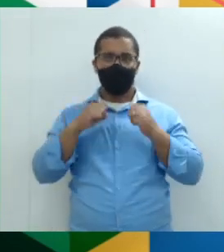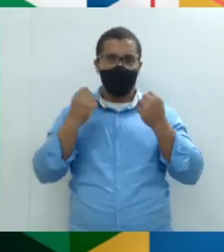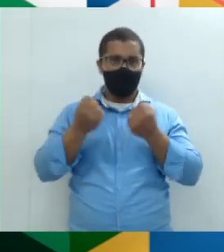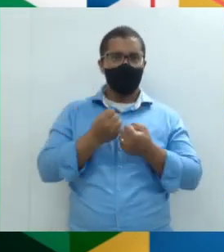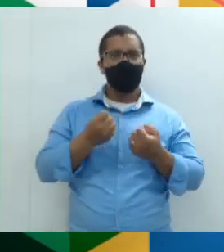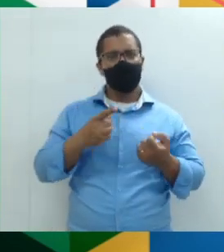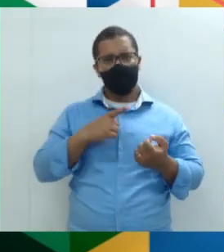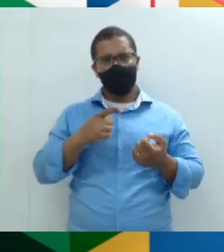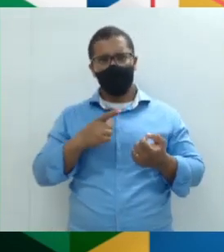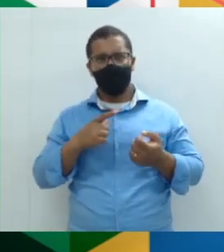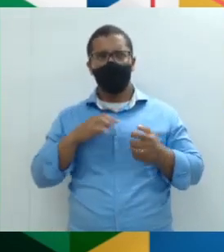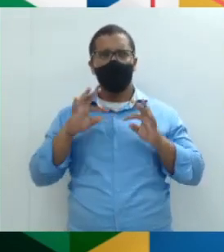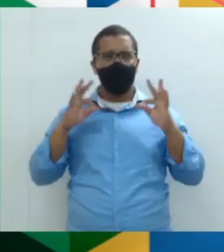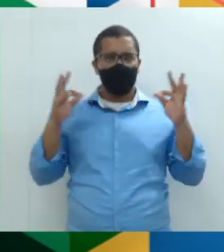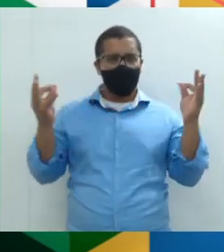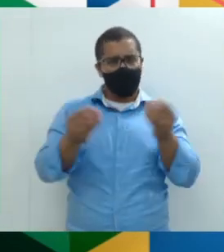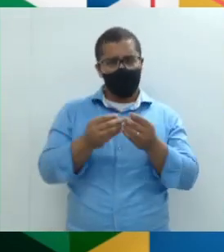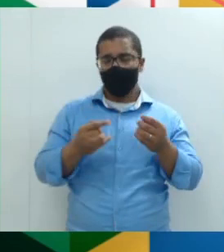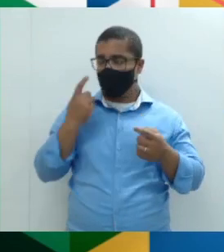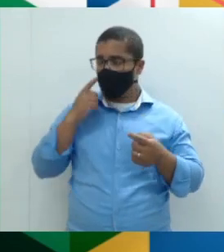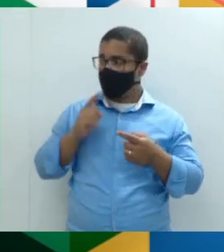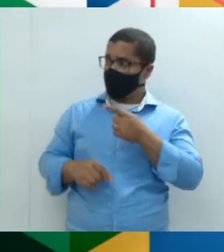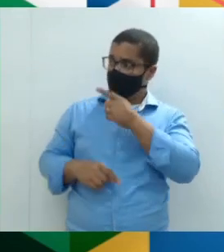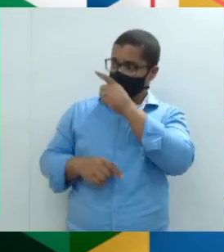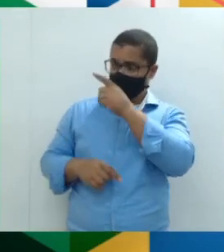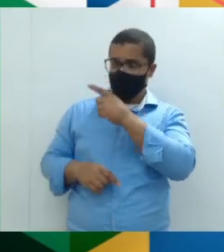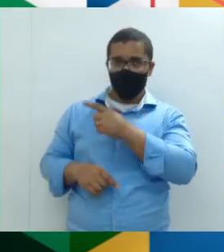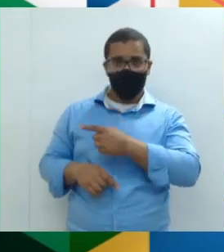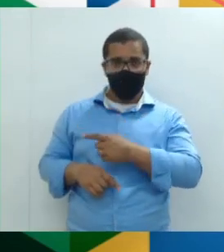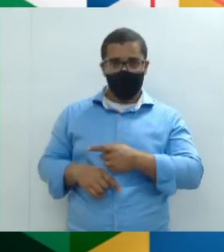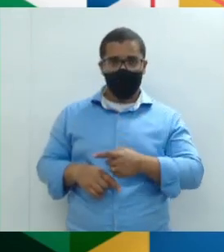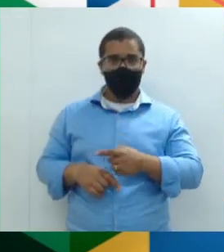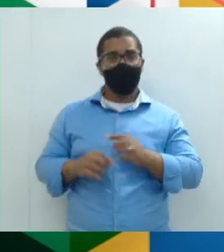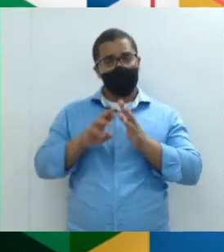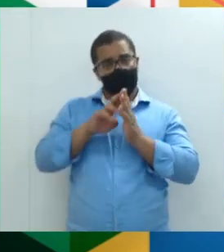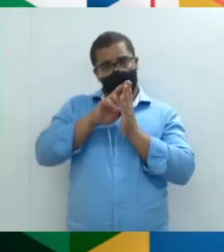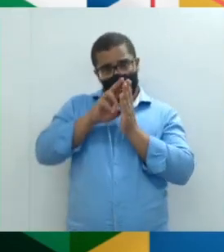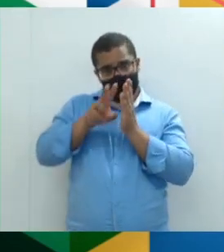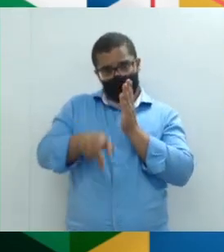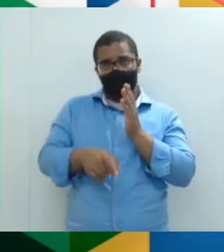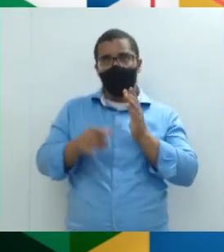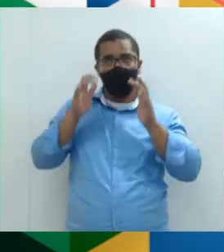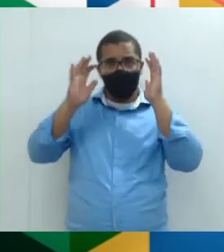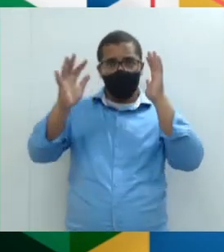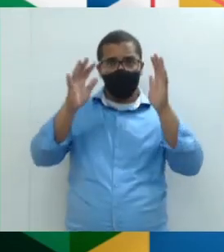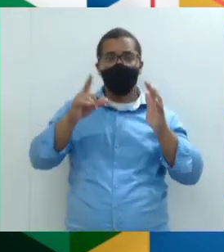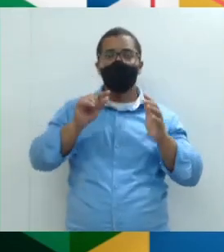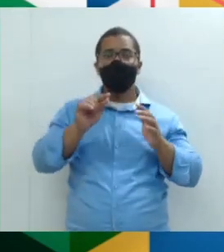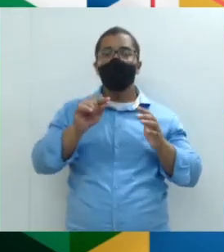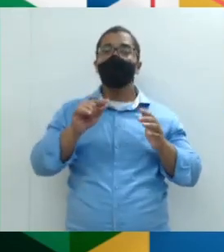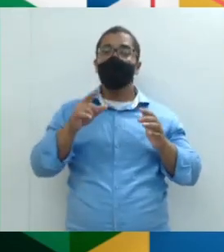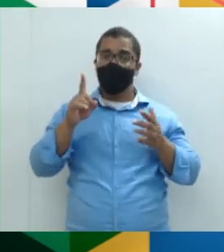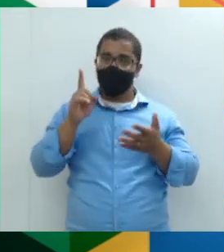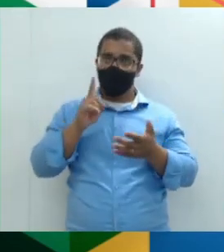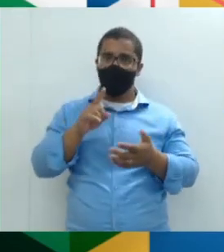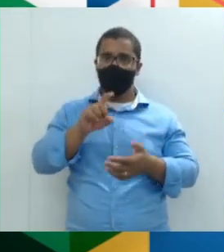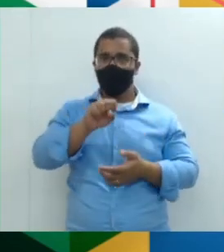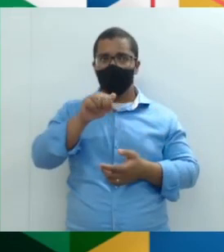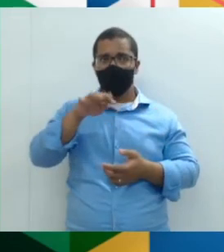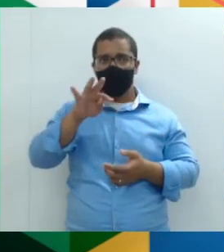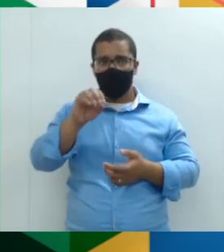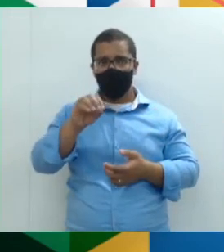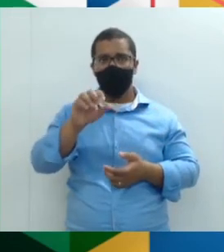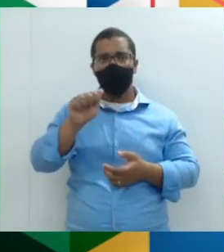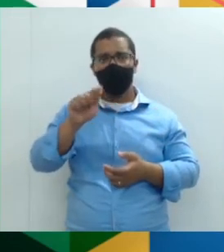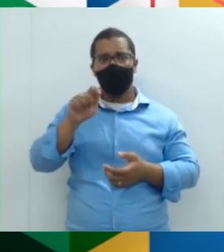ora e quem trabalha, no lado religioso Deus no centro da terra, na filosofia, nossa, na filosofia vale a pena Santo Agostinho, São Tomás de